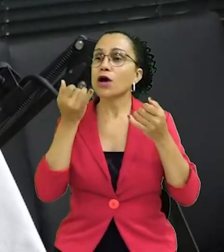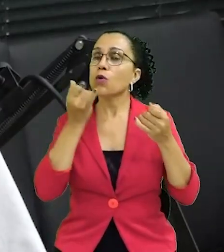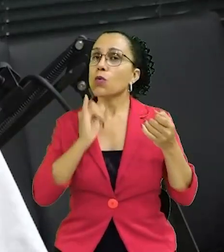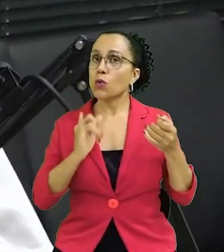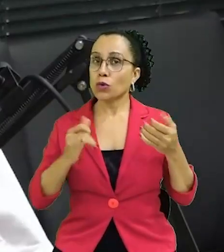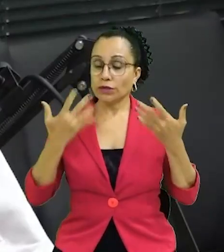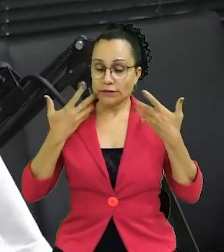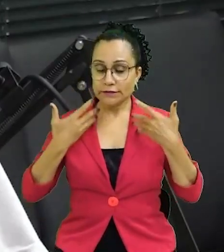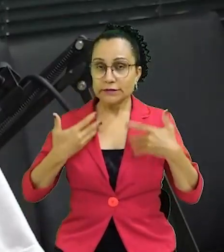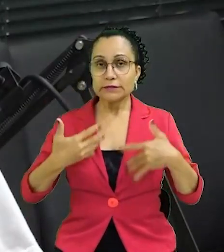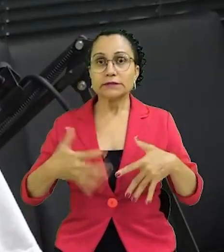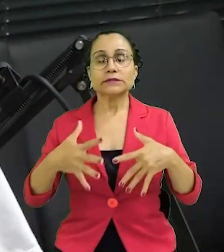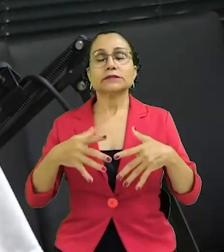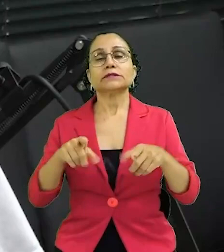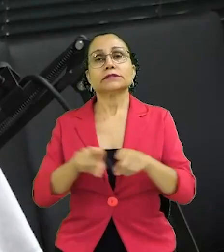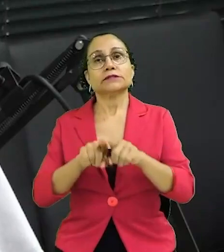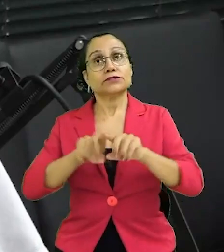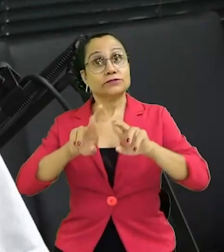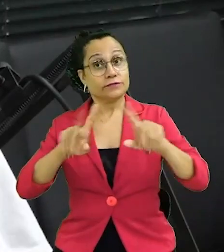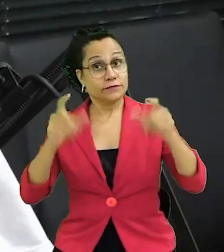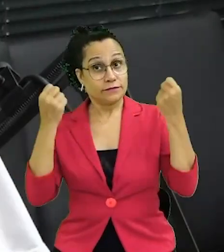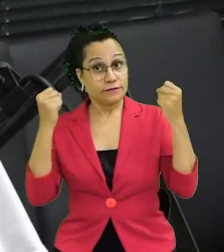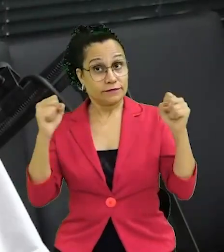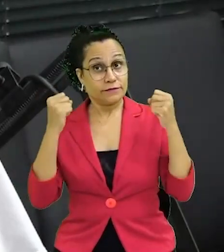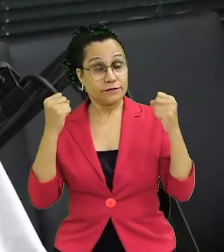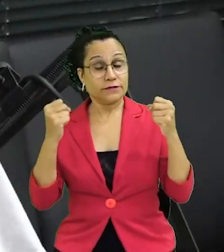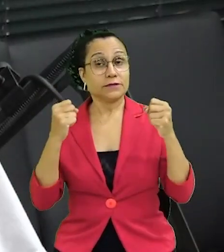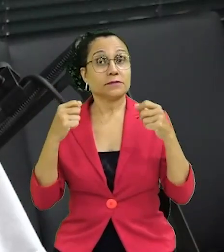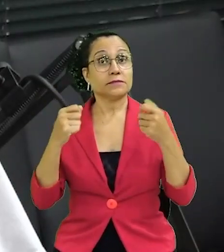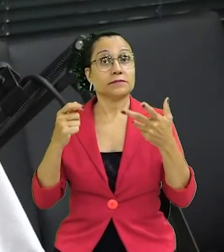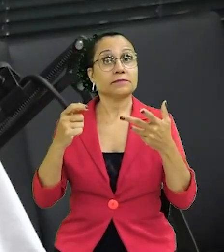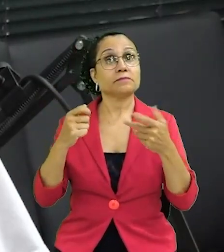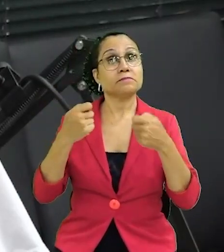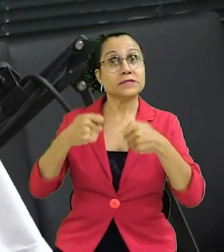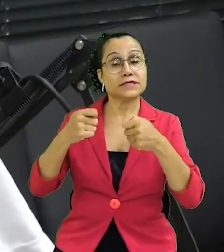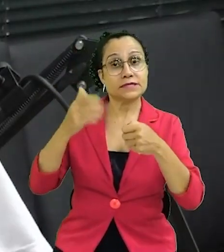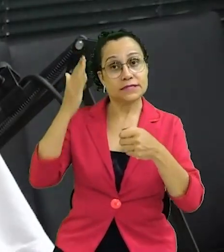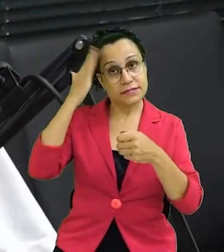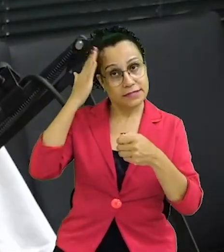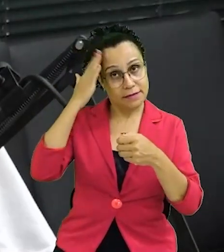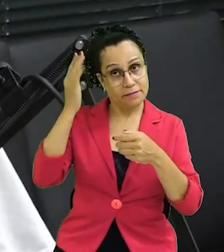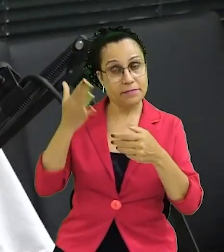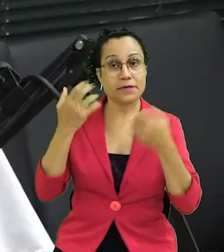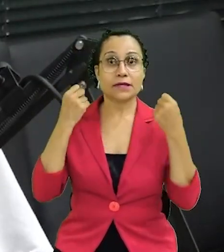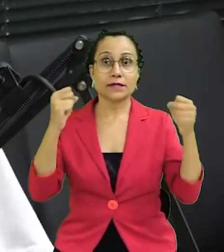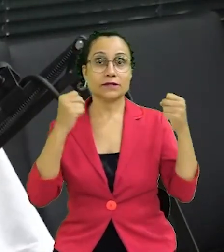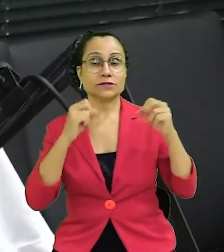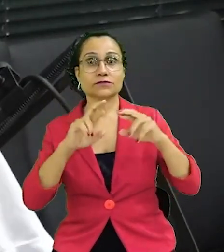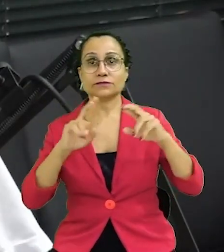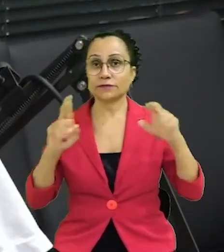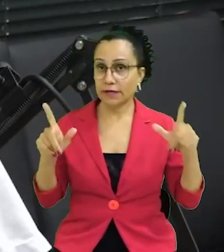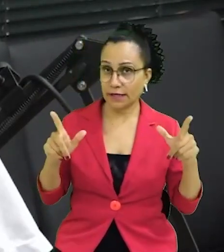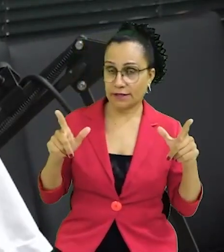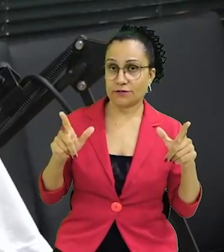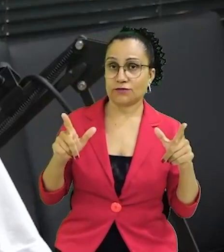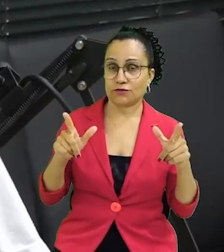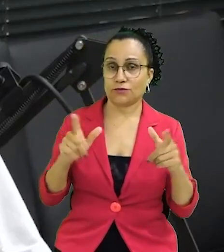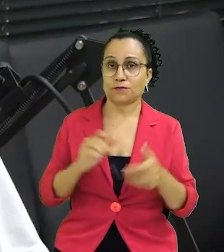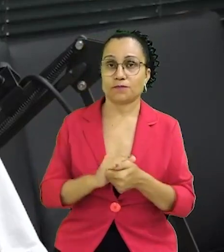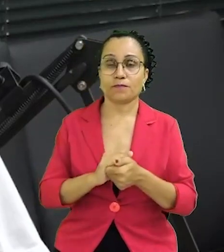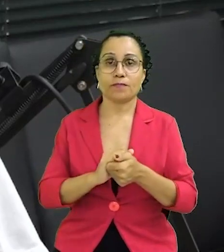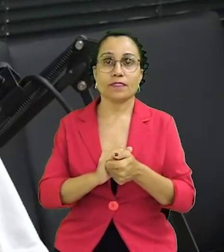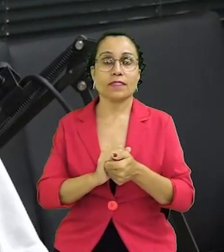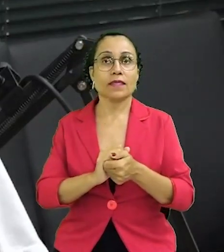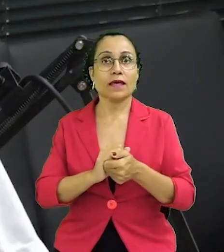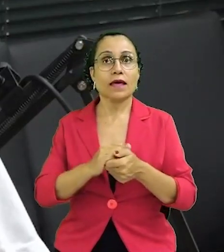como exercício físico, que são 2 coisas diferentes. É bom a gente deixar aqui claro, atividade física e exercício físico são 2 coisas diferentes.